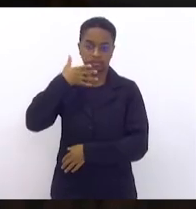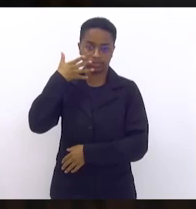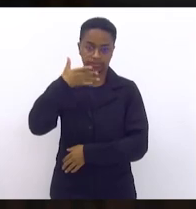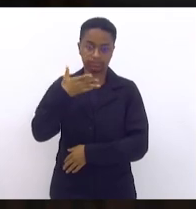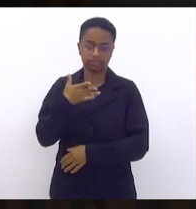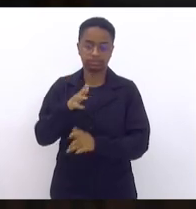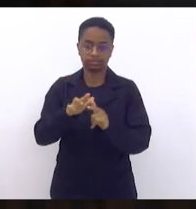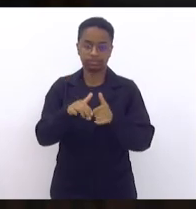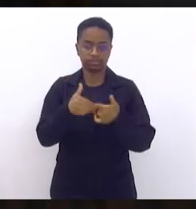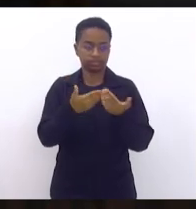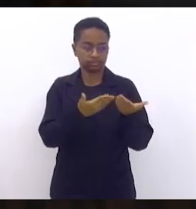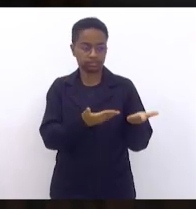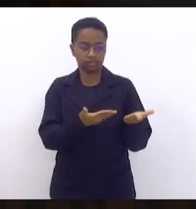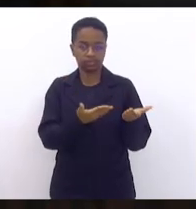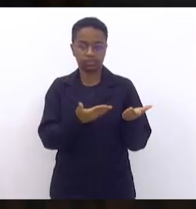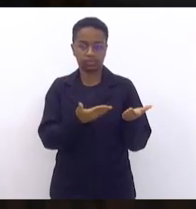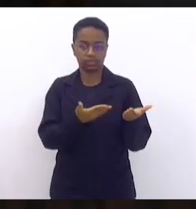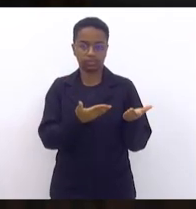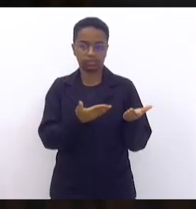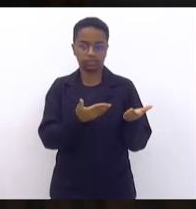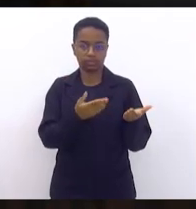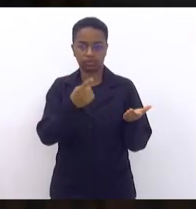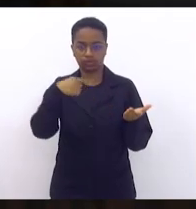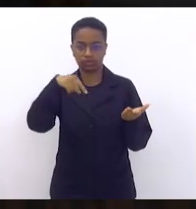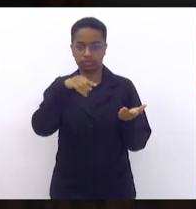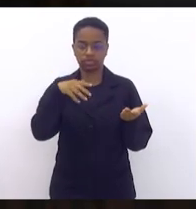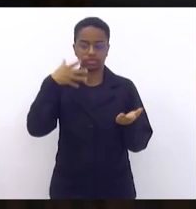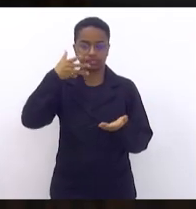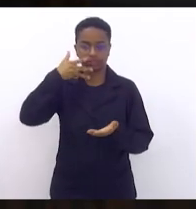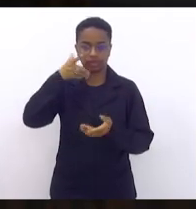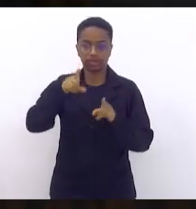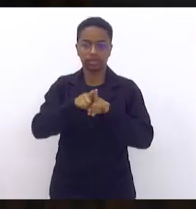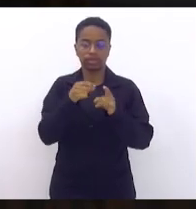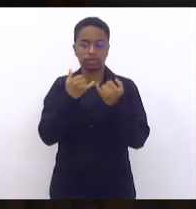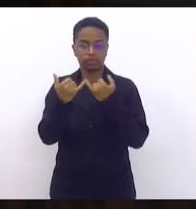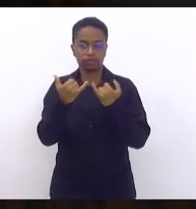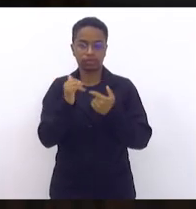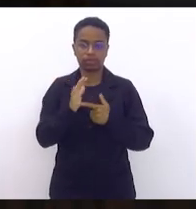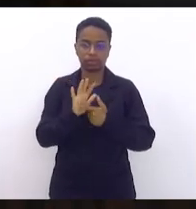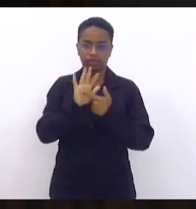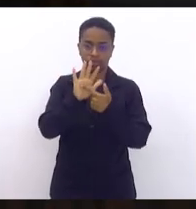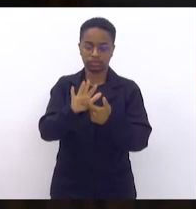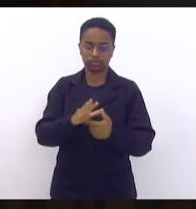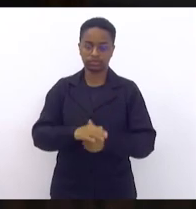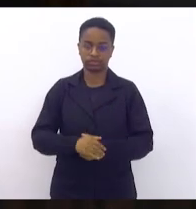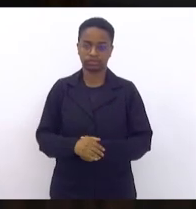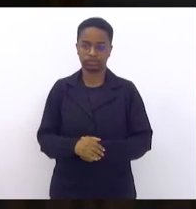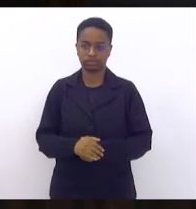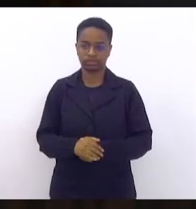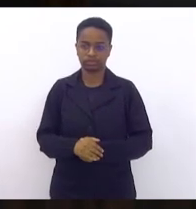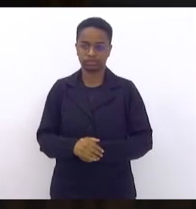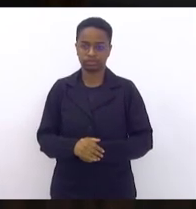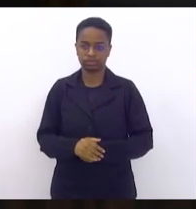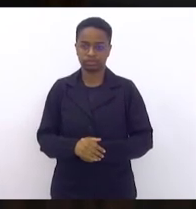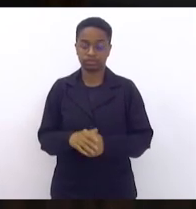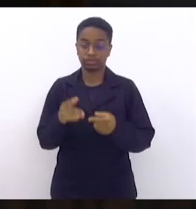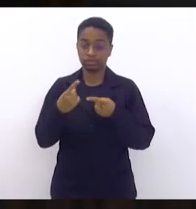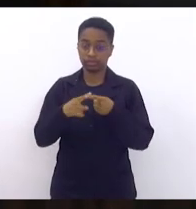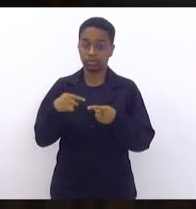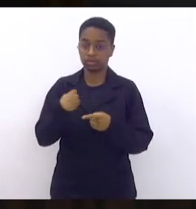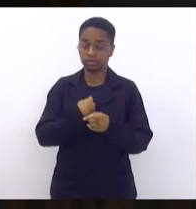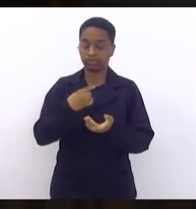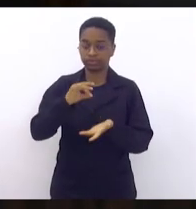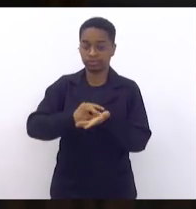a partir das colocações e informações trazidas né É porque a gente precisa